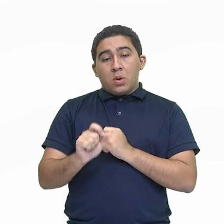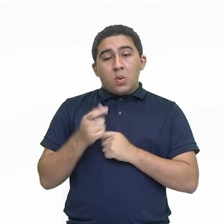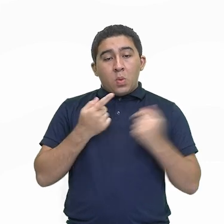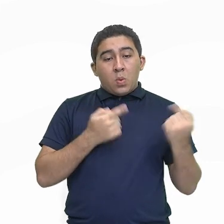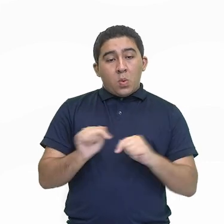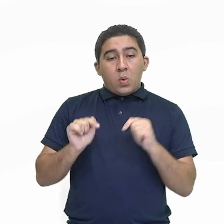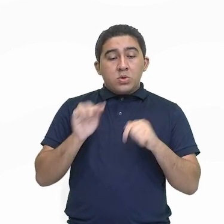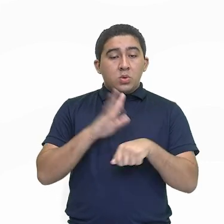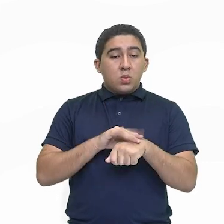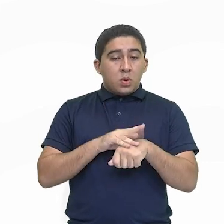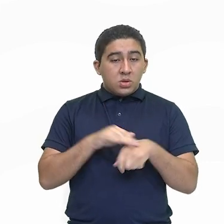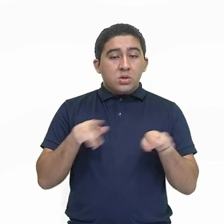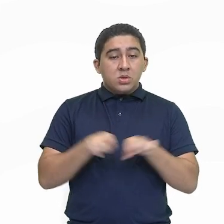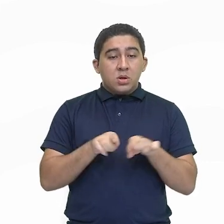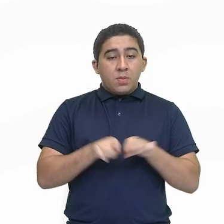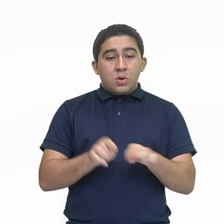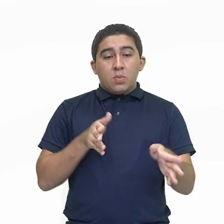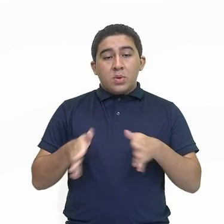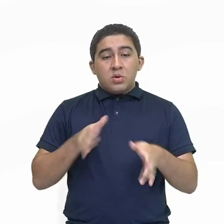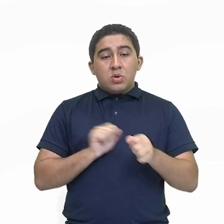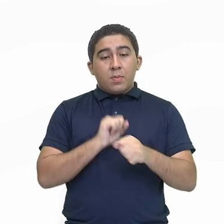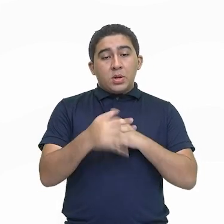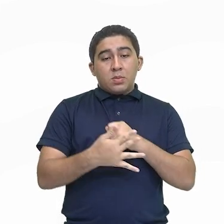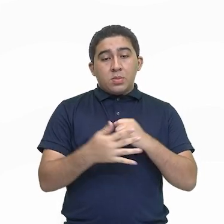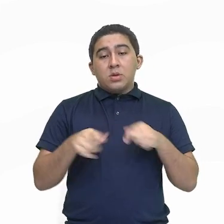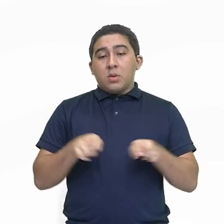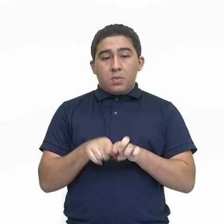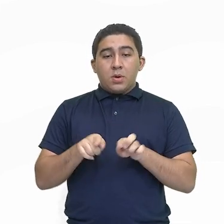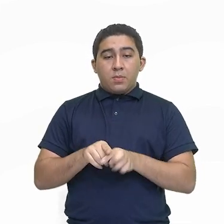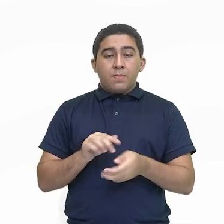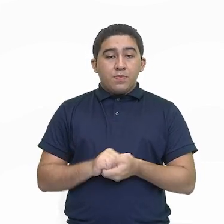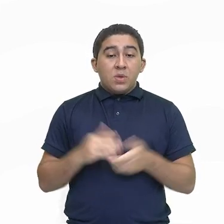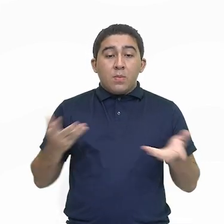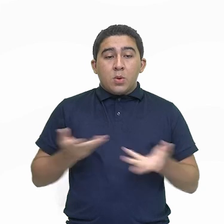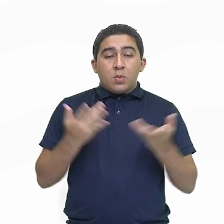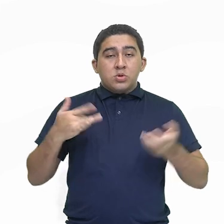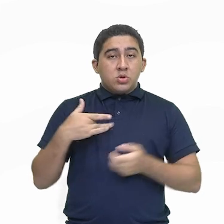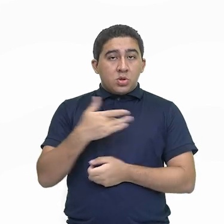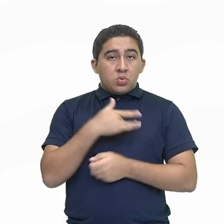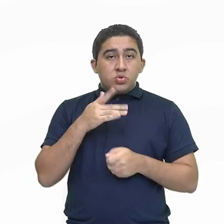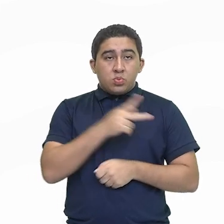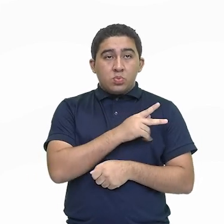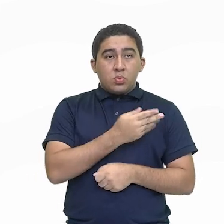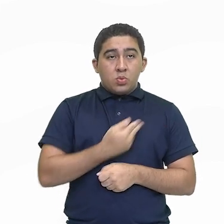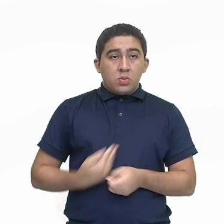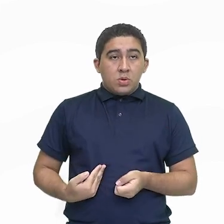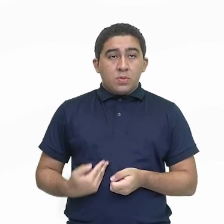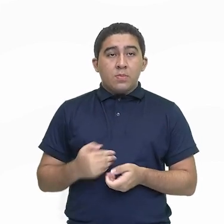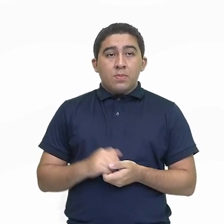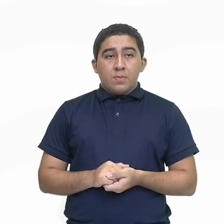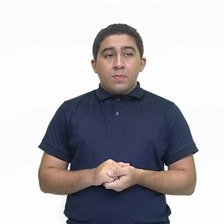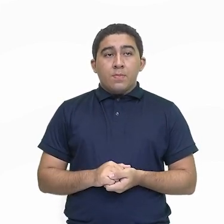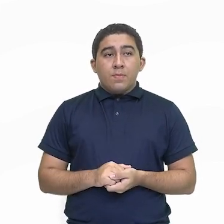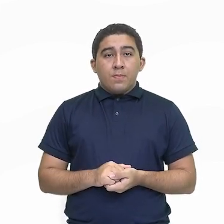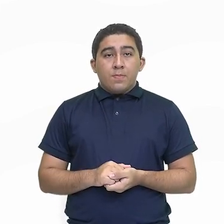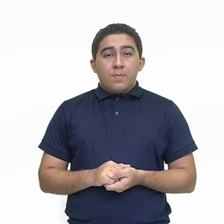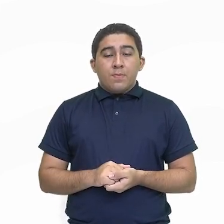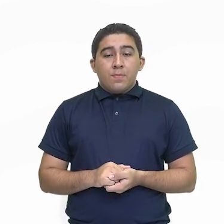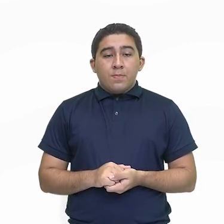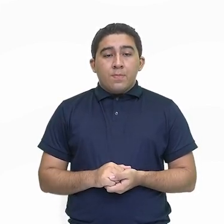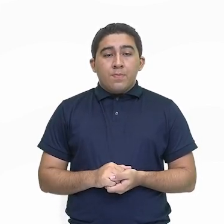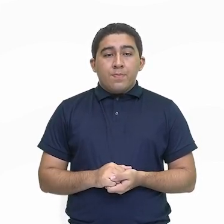doenças infecciosas durante a pandemia, inclusive, né? E na promoção da saúde pública. E esse